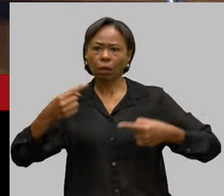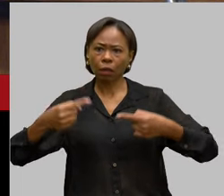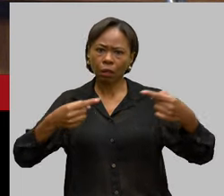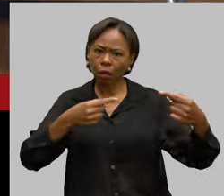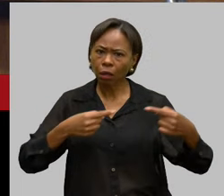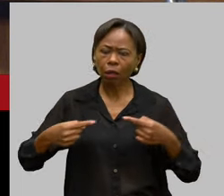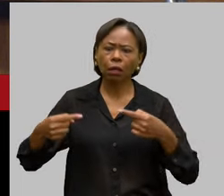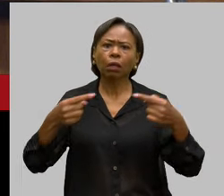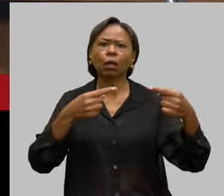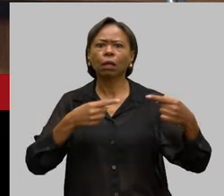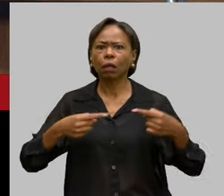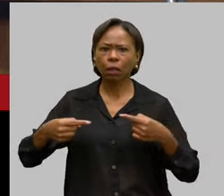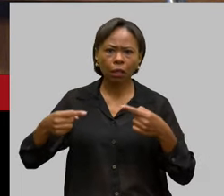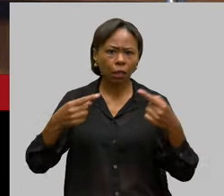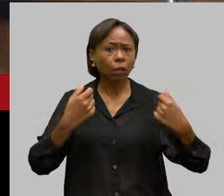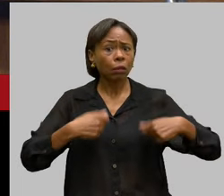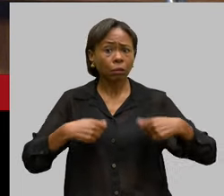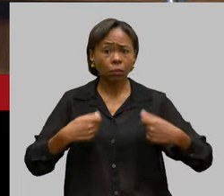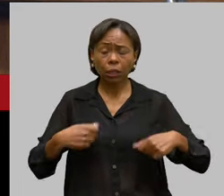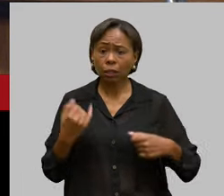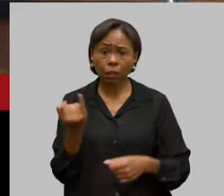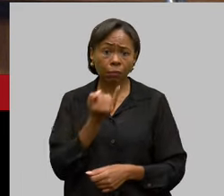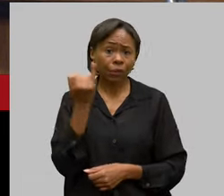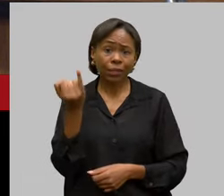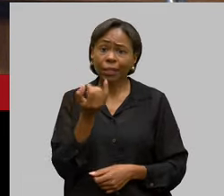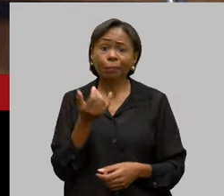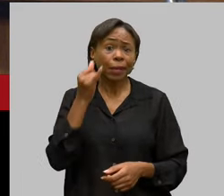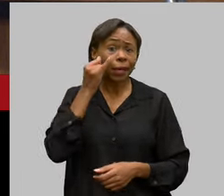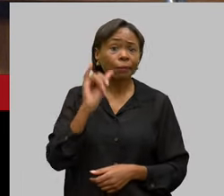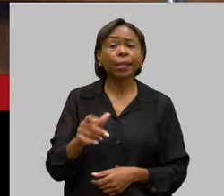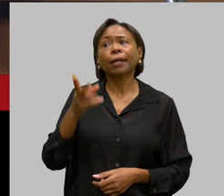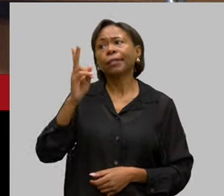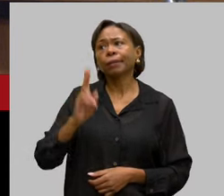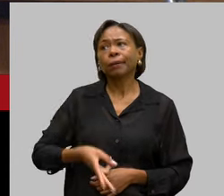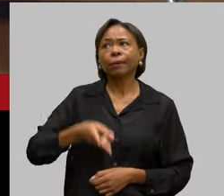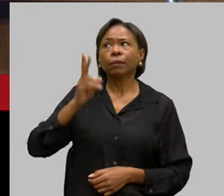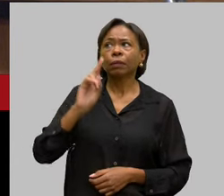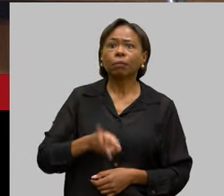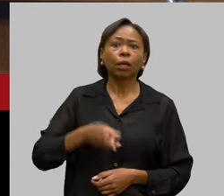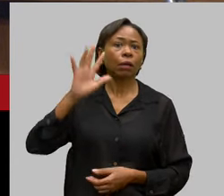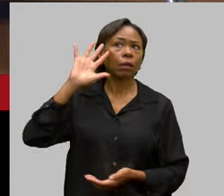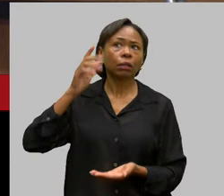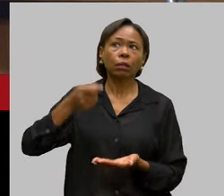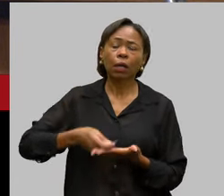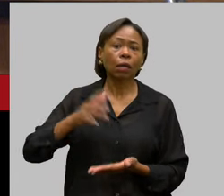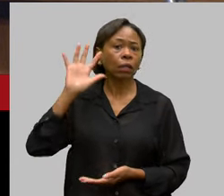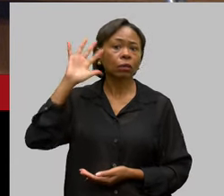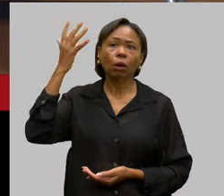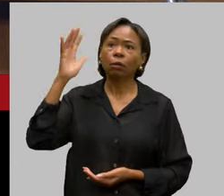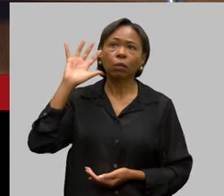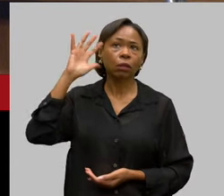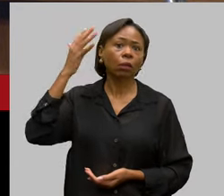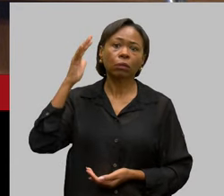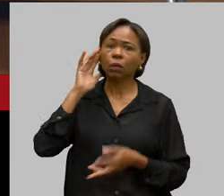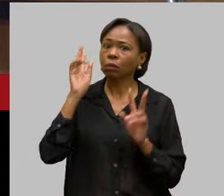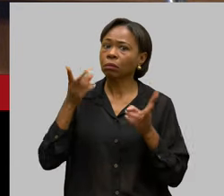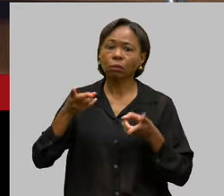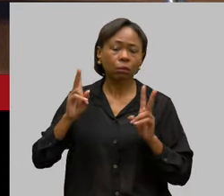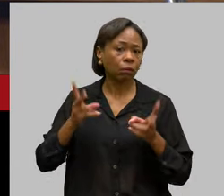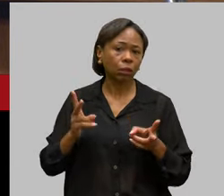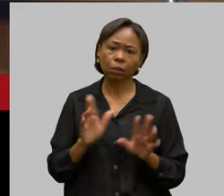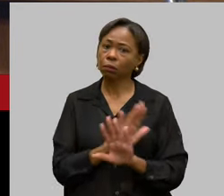baila Senão nós vamos ficar fazendo as mesmas coisas e tendo os mesmos resultados não há mais